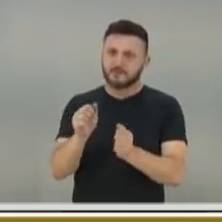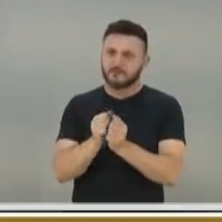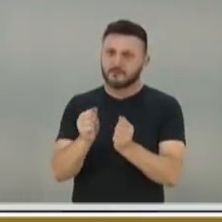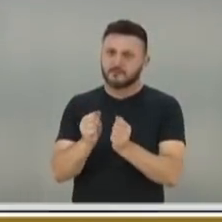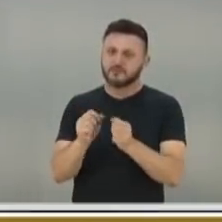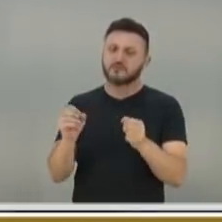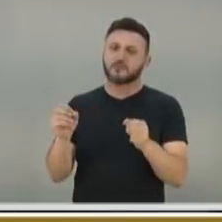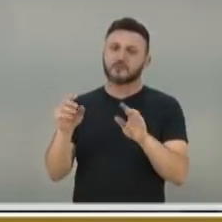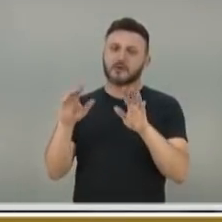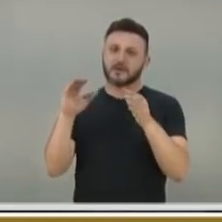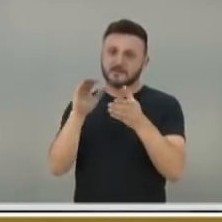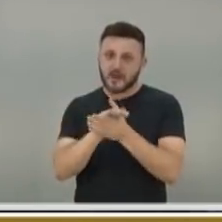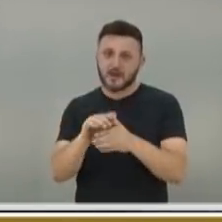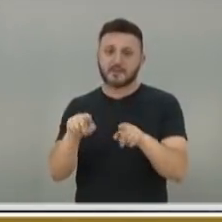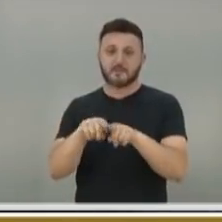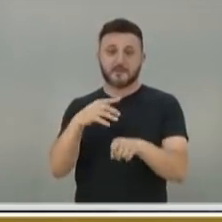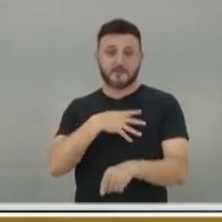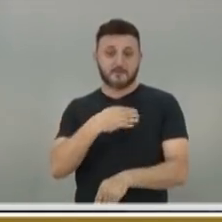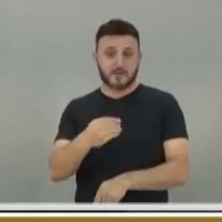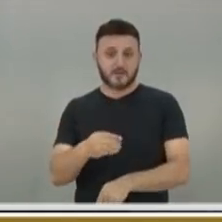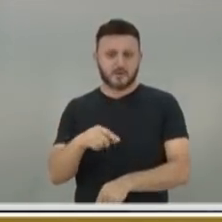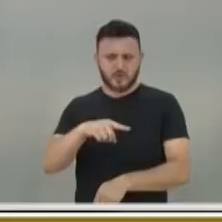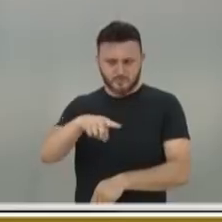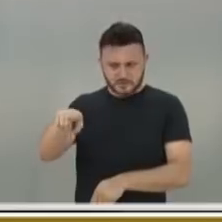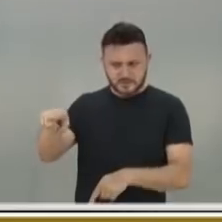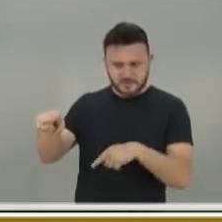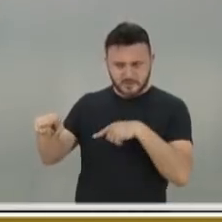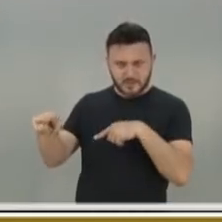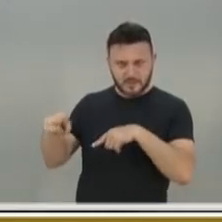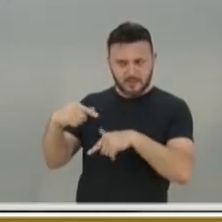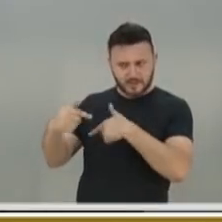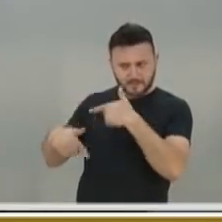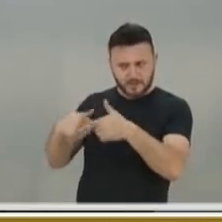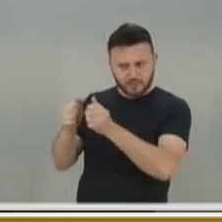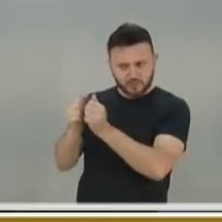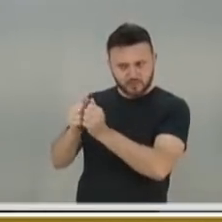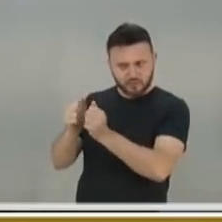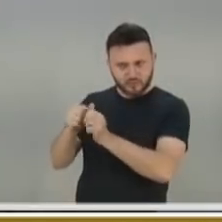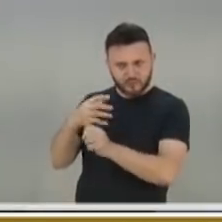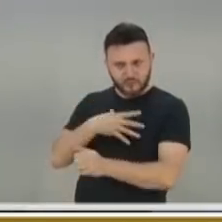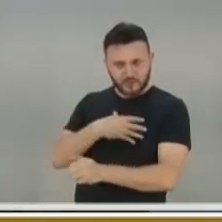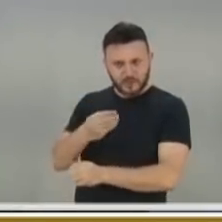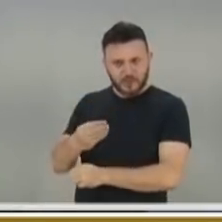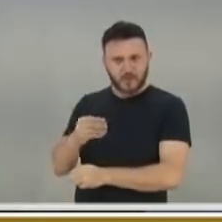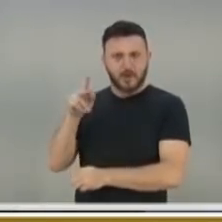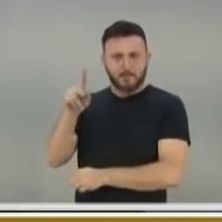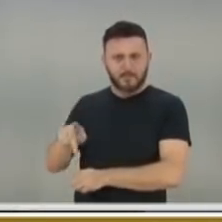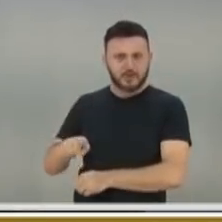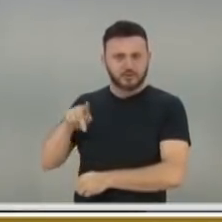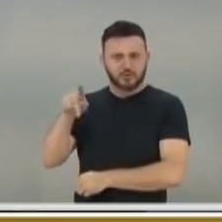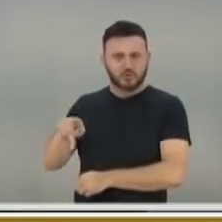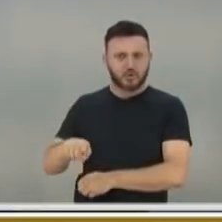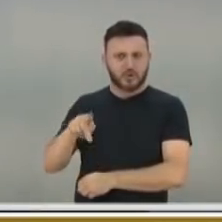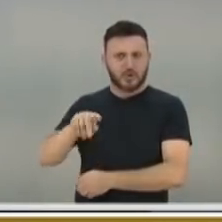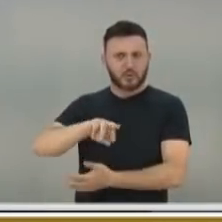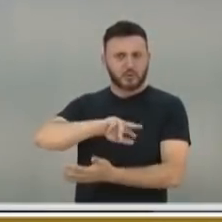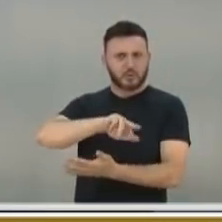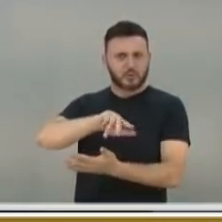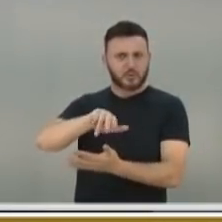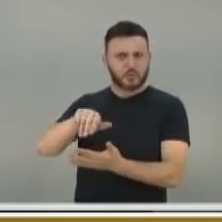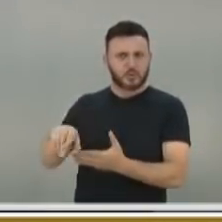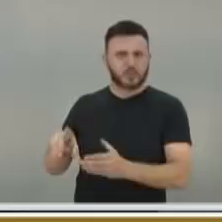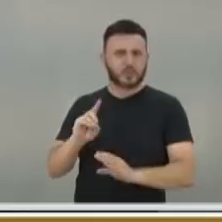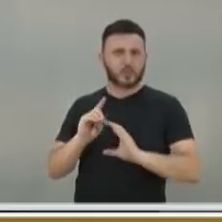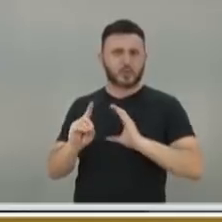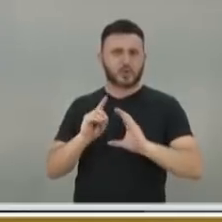filhos. Eu não sei se aqui trabalham assim, mas lá nós temos o que se chama pastoral orgânica. Todas as pastorais têm um conselho só. E a